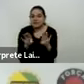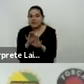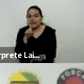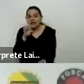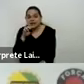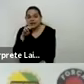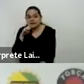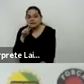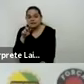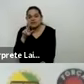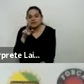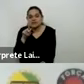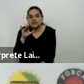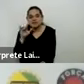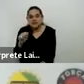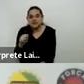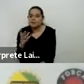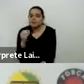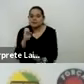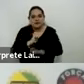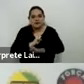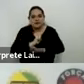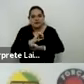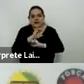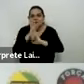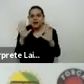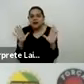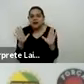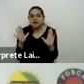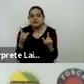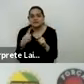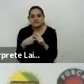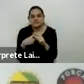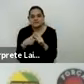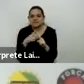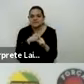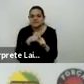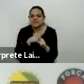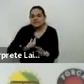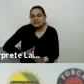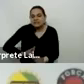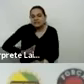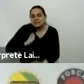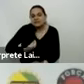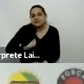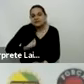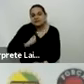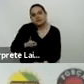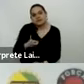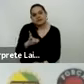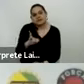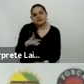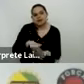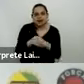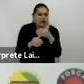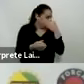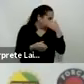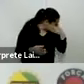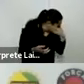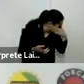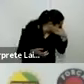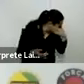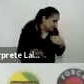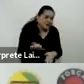muito clara em função de que tem a ver com a sobrevivência, né, de mais de 60 milhões de